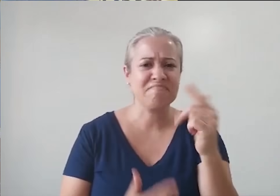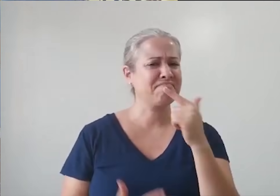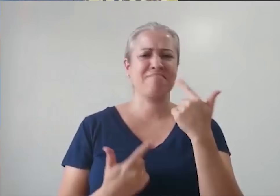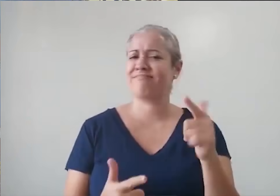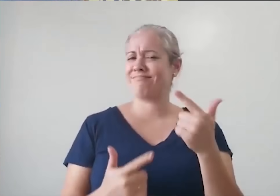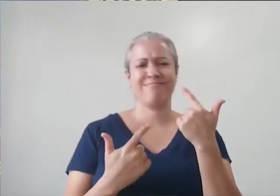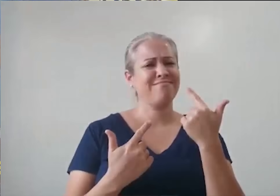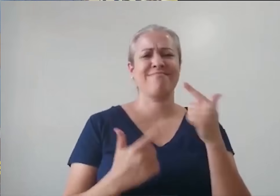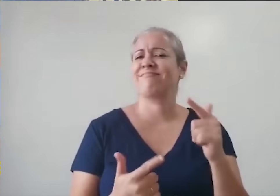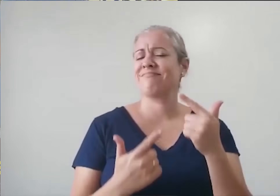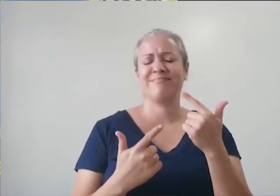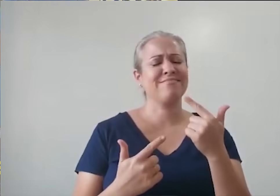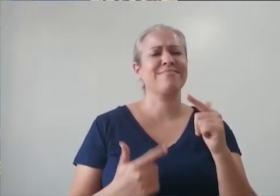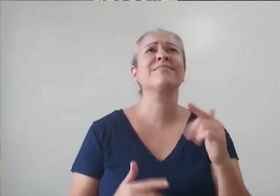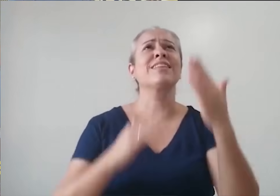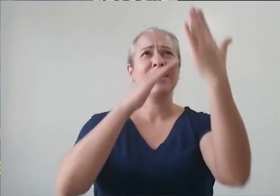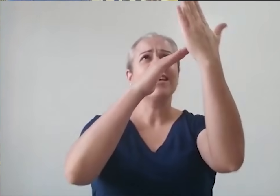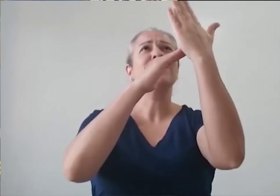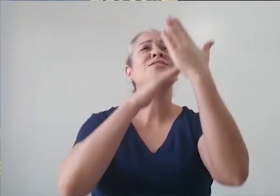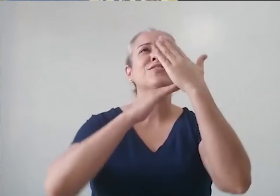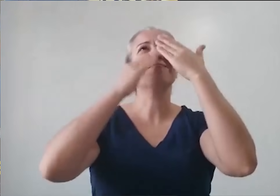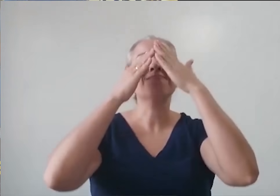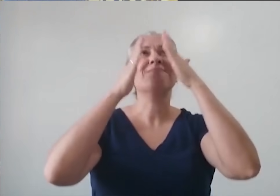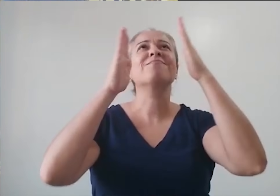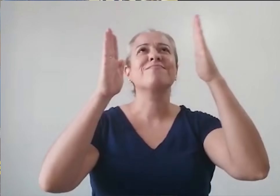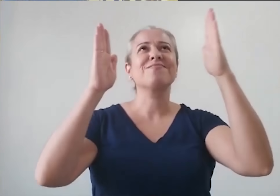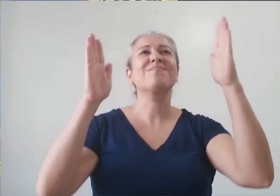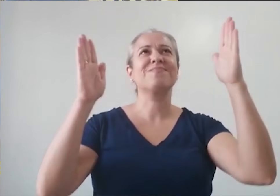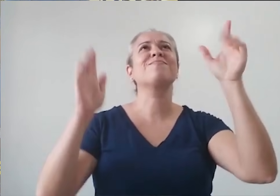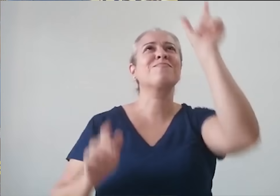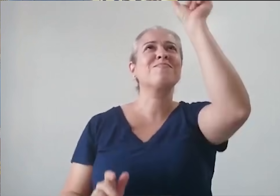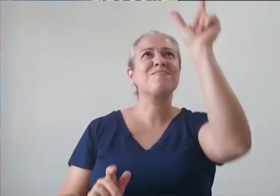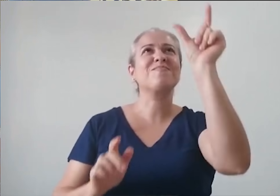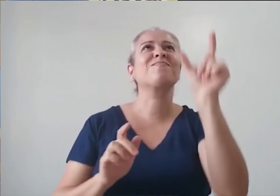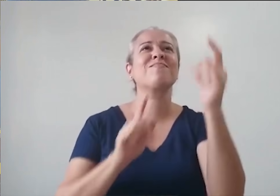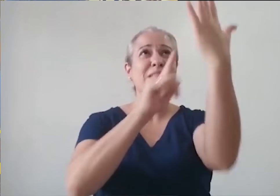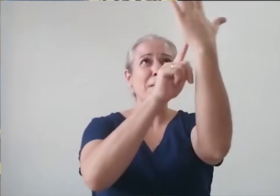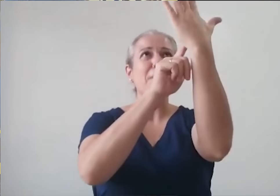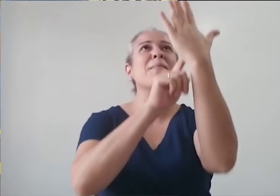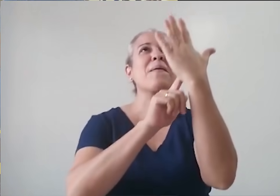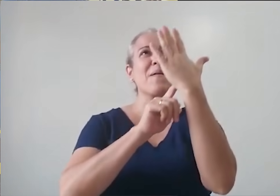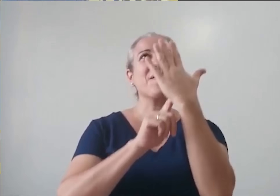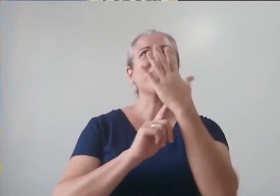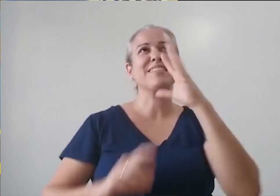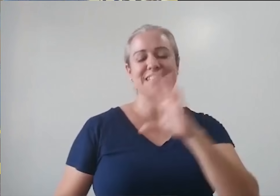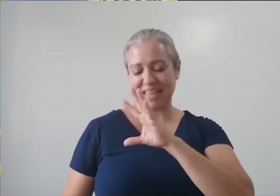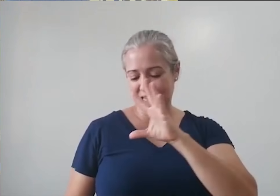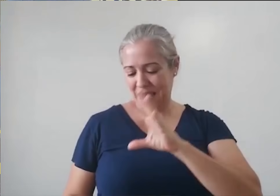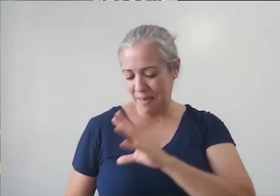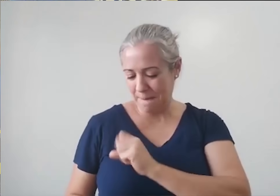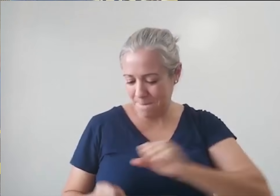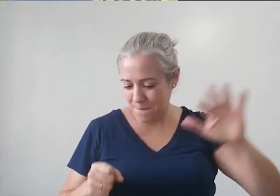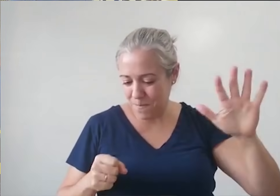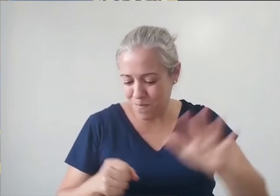inigualável. Abre os meus olhos, Senhor. Mostra quem